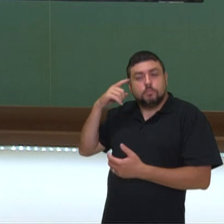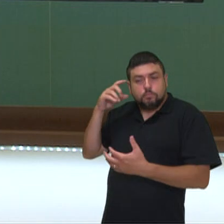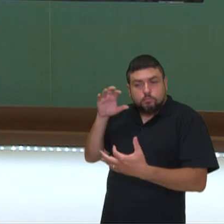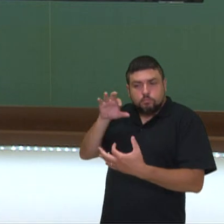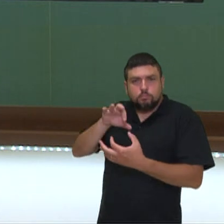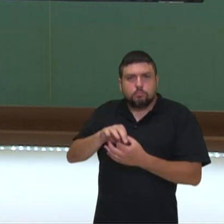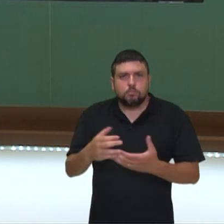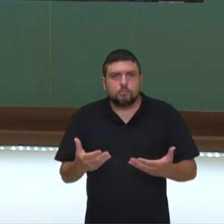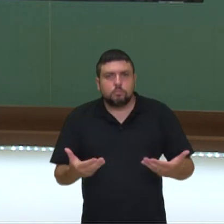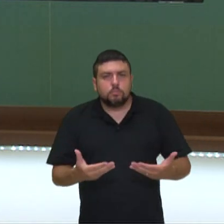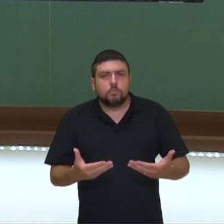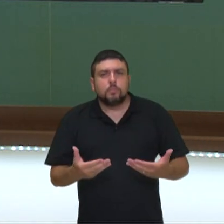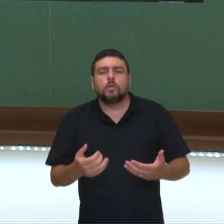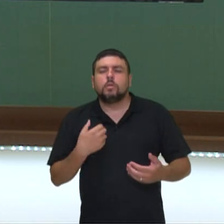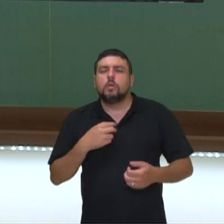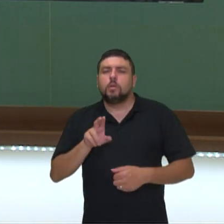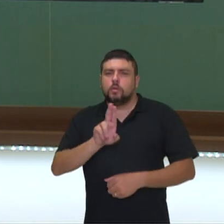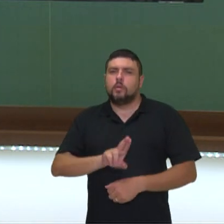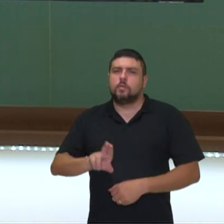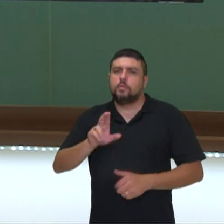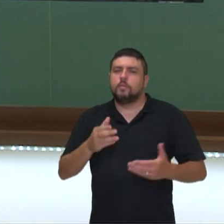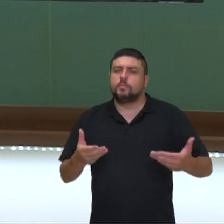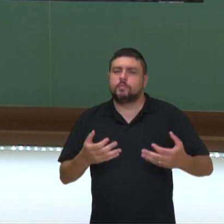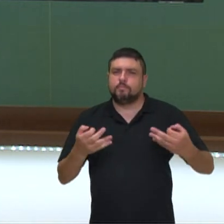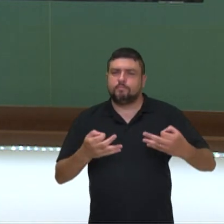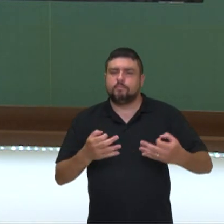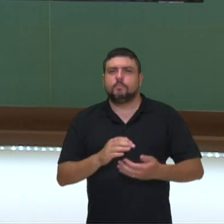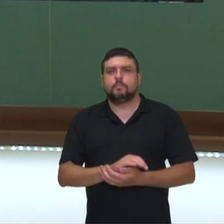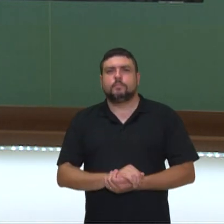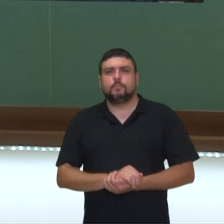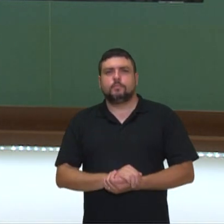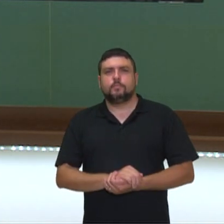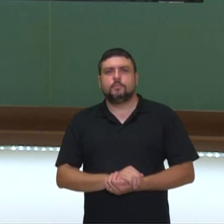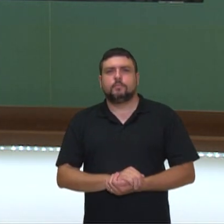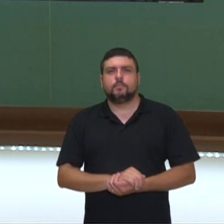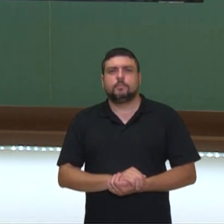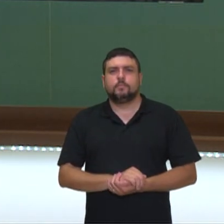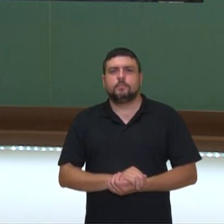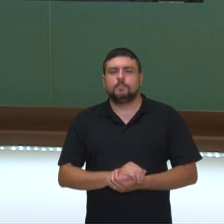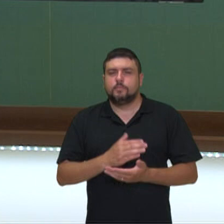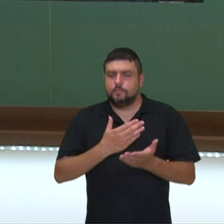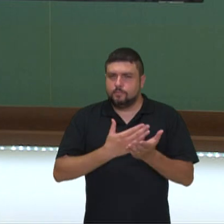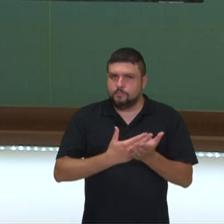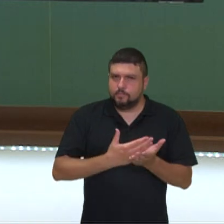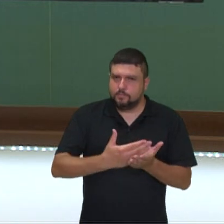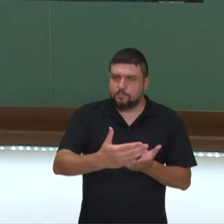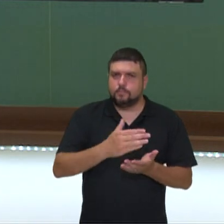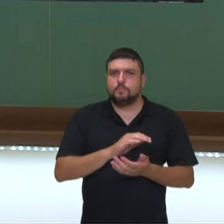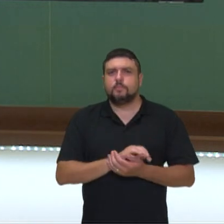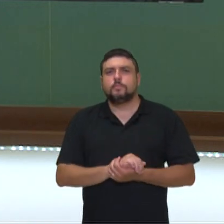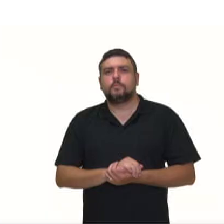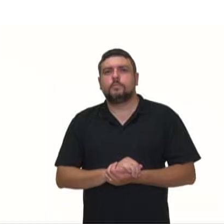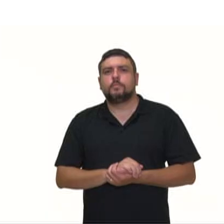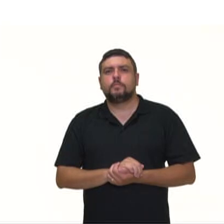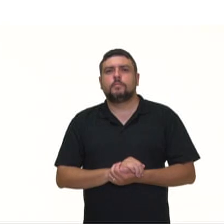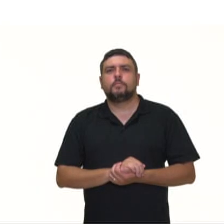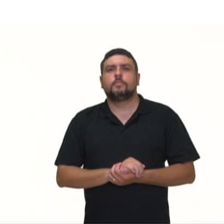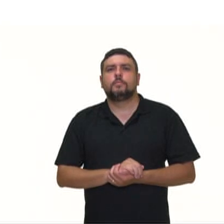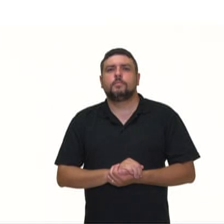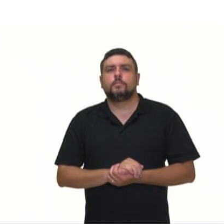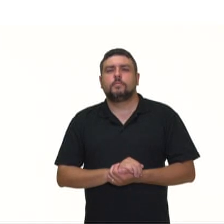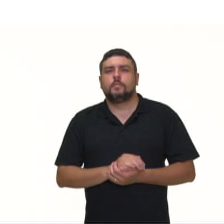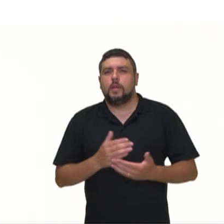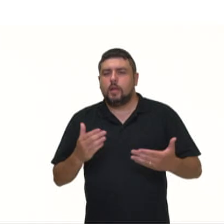no presente, a gente usa o presente perfeito, tá bom? Vamos começar então. Nosso warm-up. Eu tenho